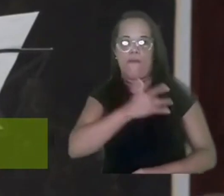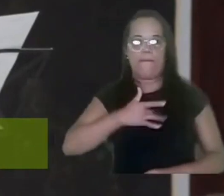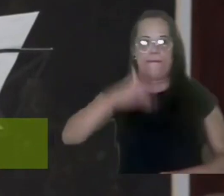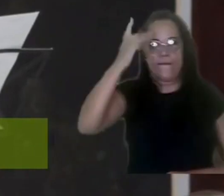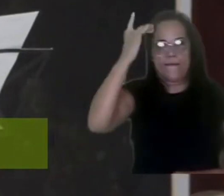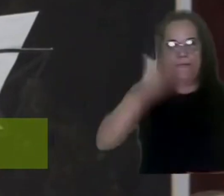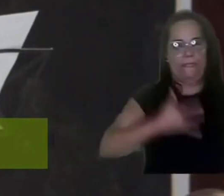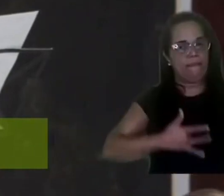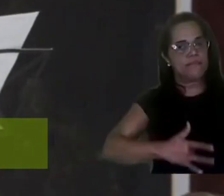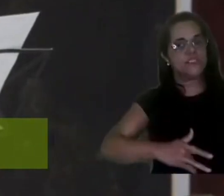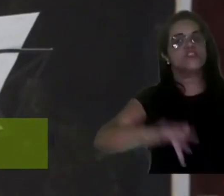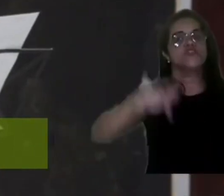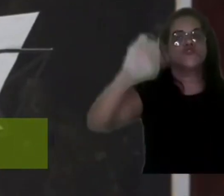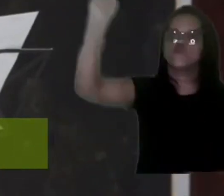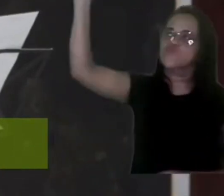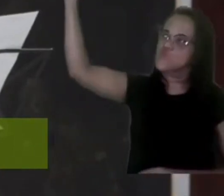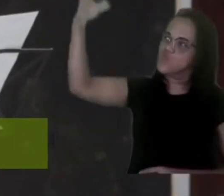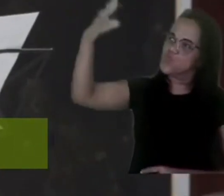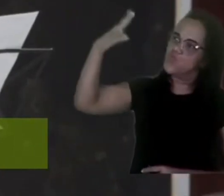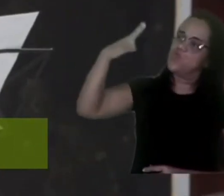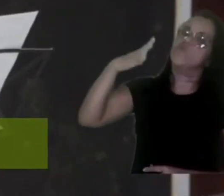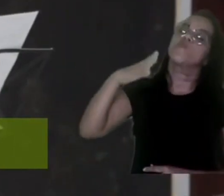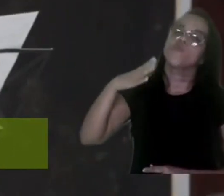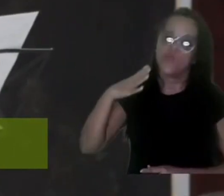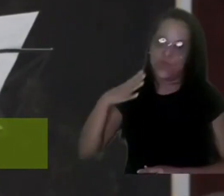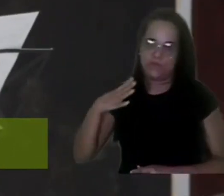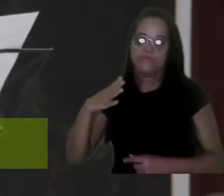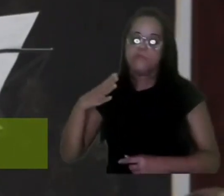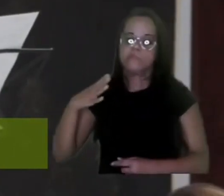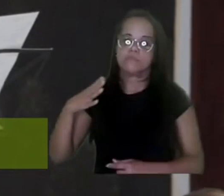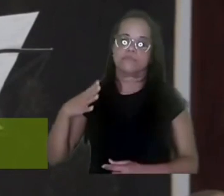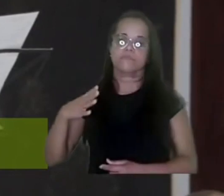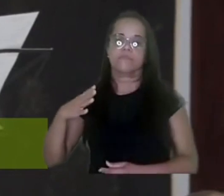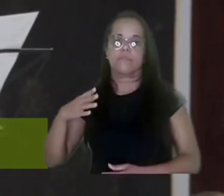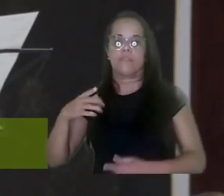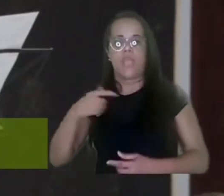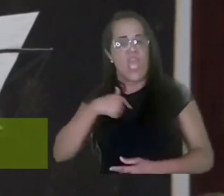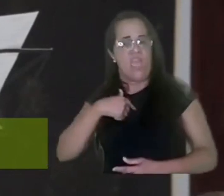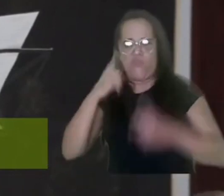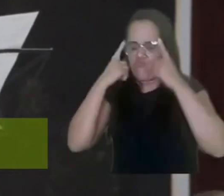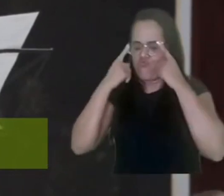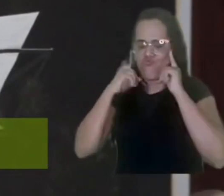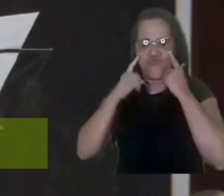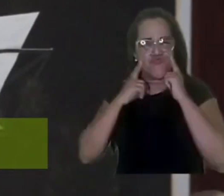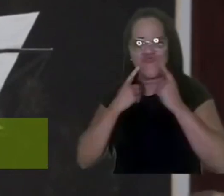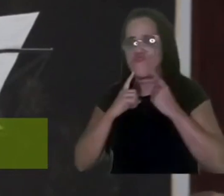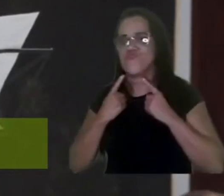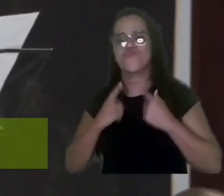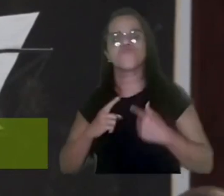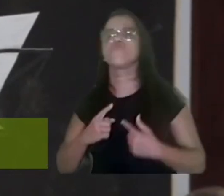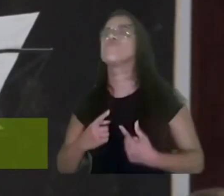misericórdia, graça e luz. E mesmo quando eu chorar, as